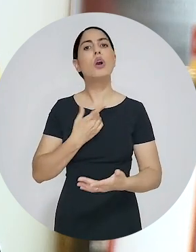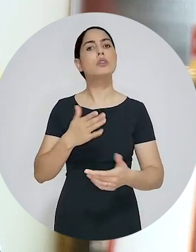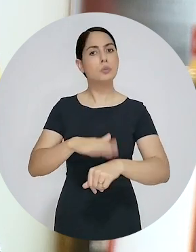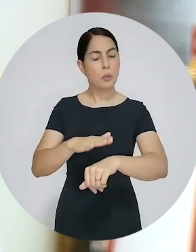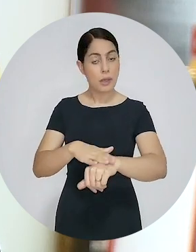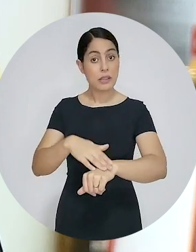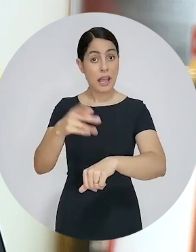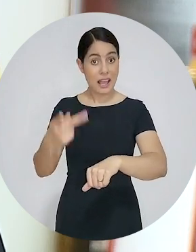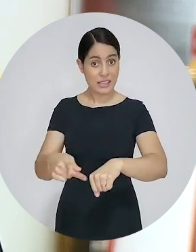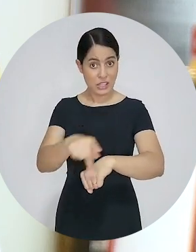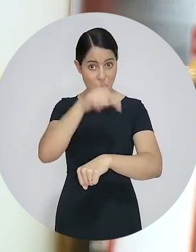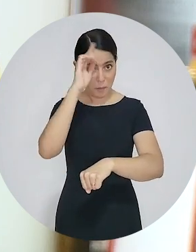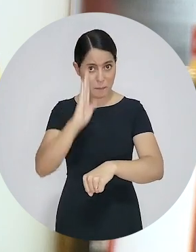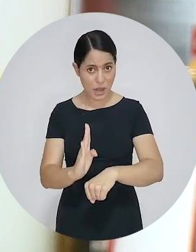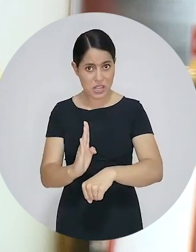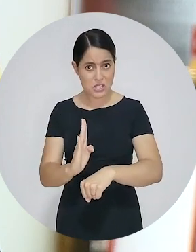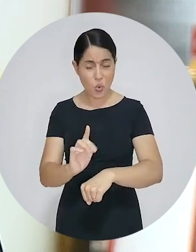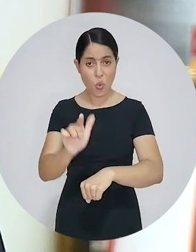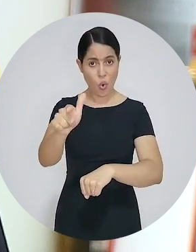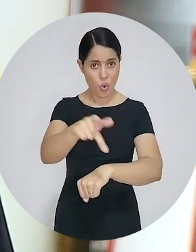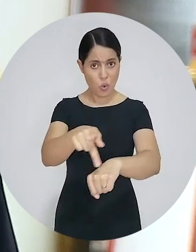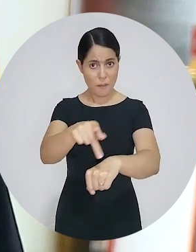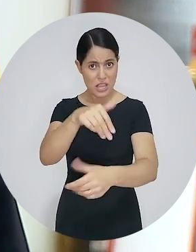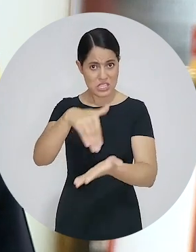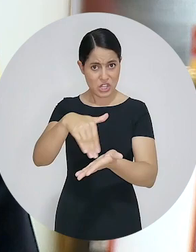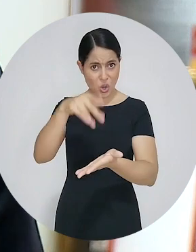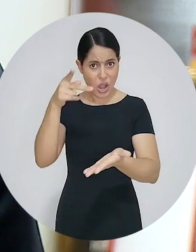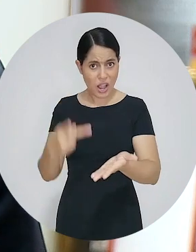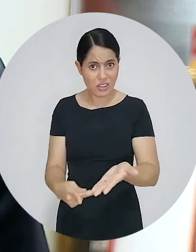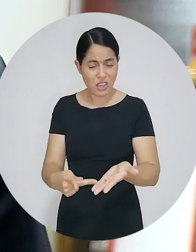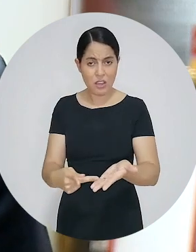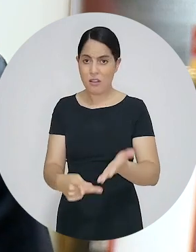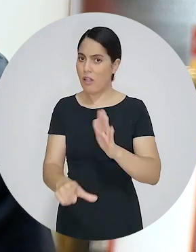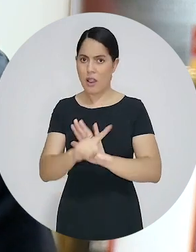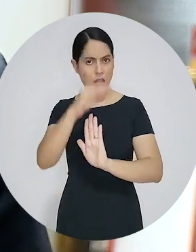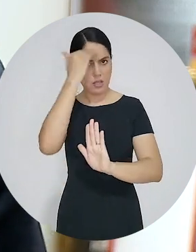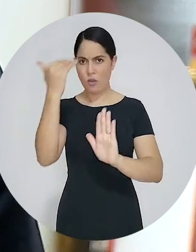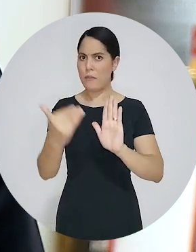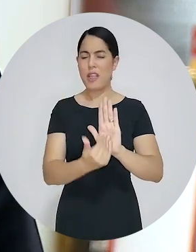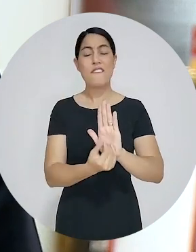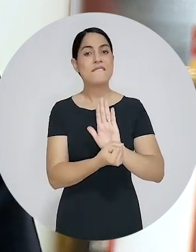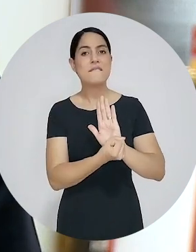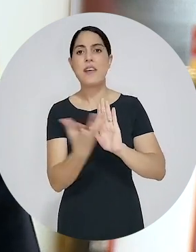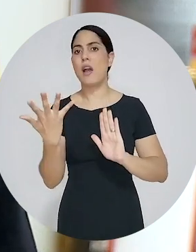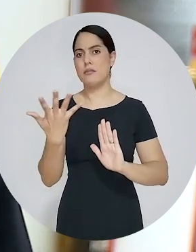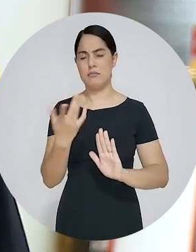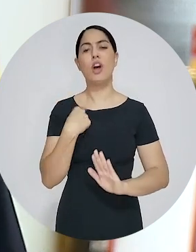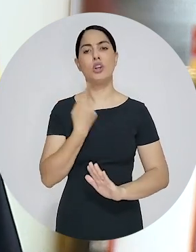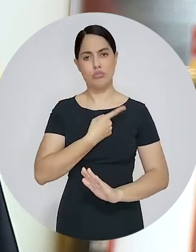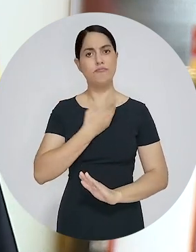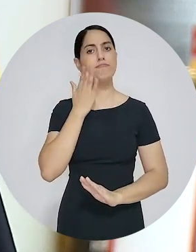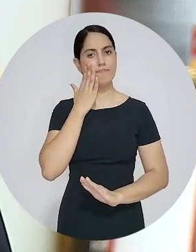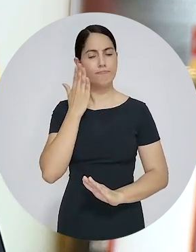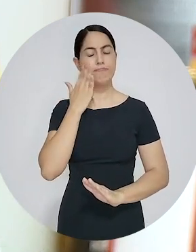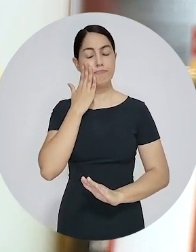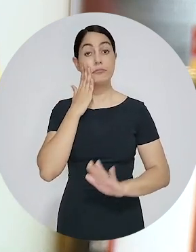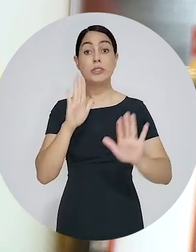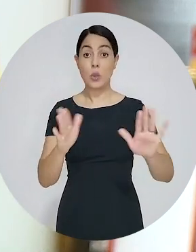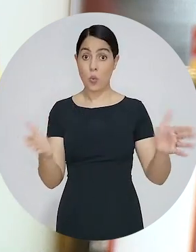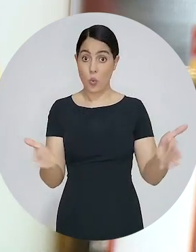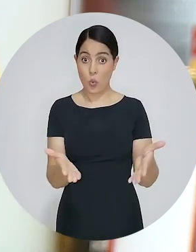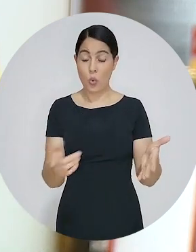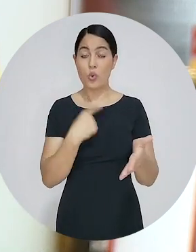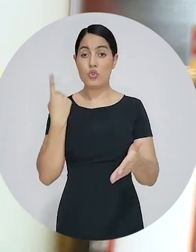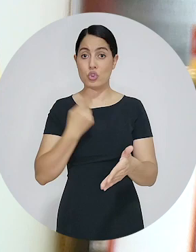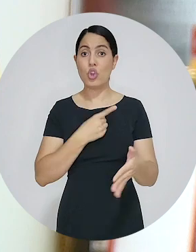essas contratações de escritórios estrangeiros que estão trabalhando aqui indevidamente, ilegalmente, várias vezes. E agora acabamos